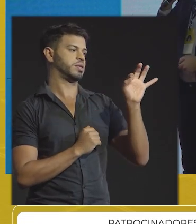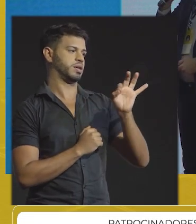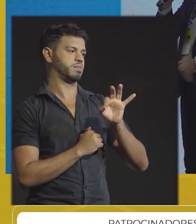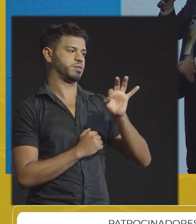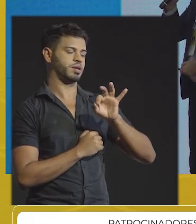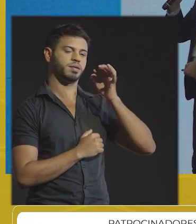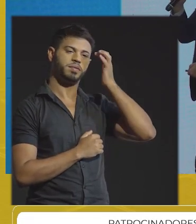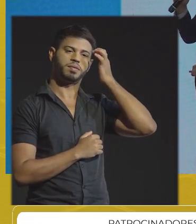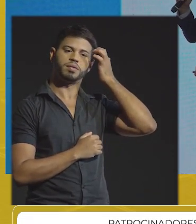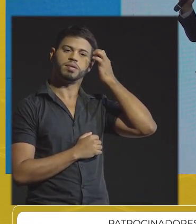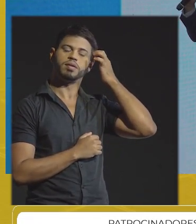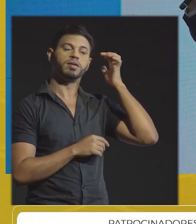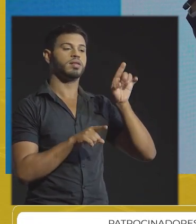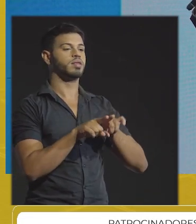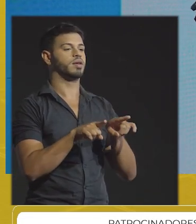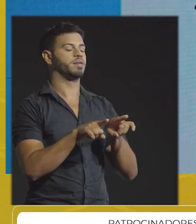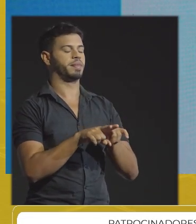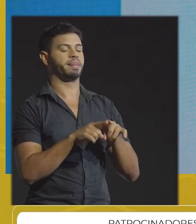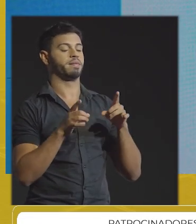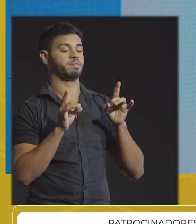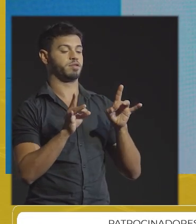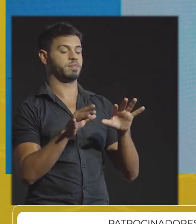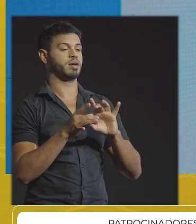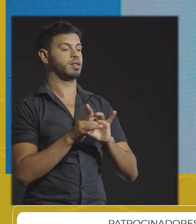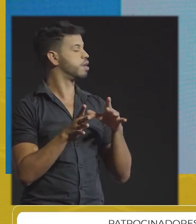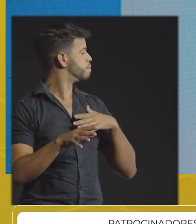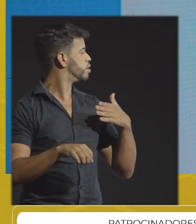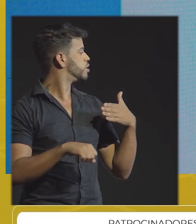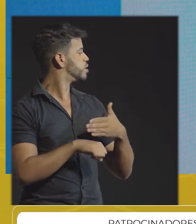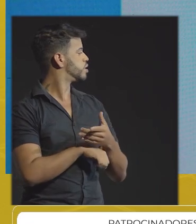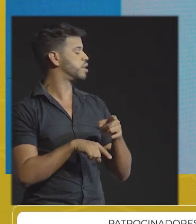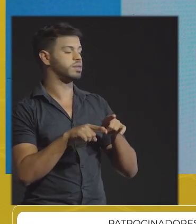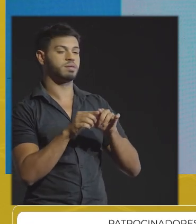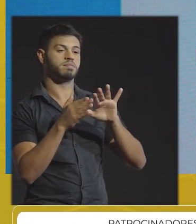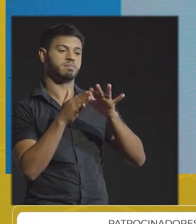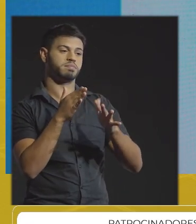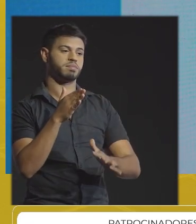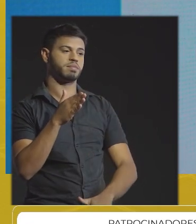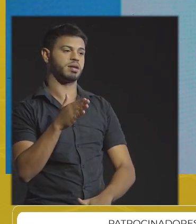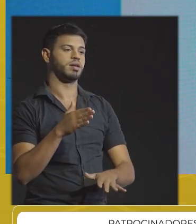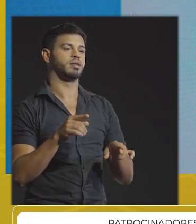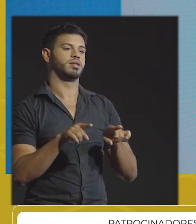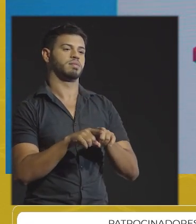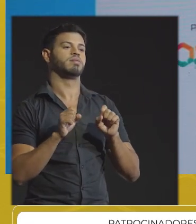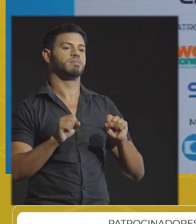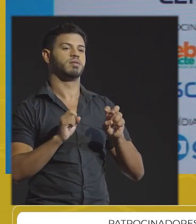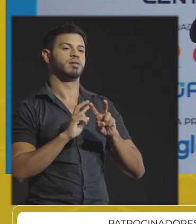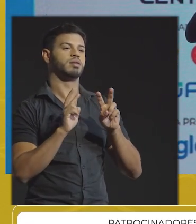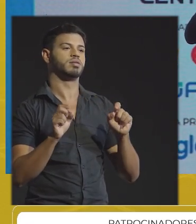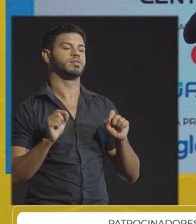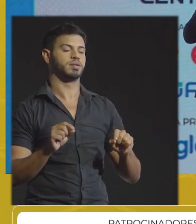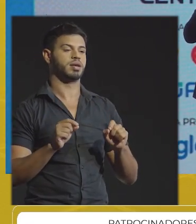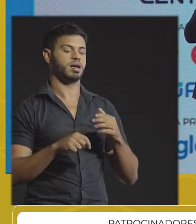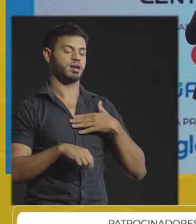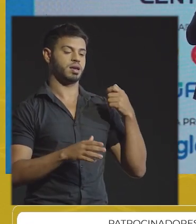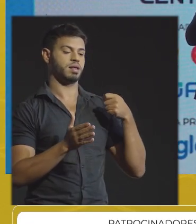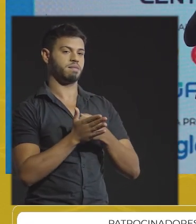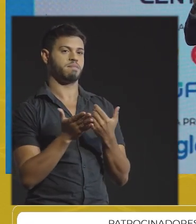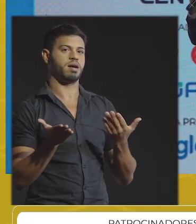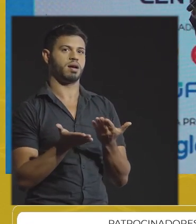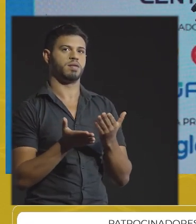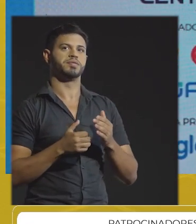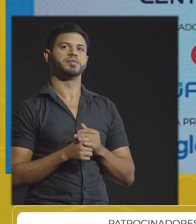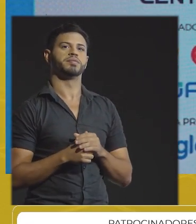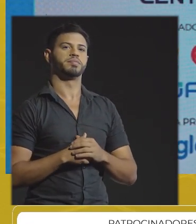tuj e no Mercado Livre também ele pode acessar aqui tarifas de energia mais barata em relação ao que ele paga hoje a